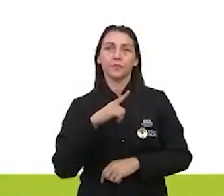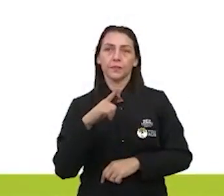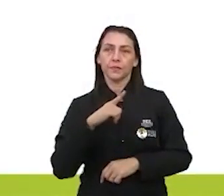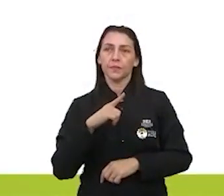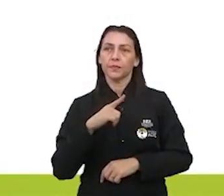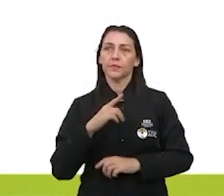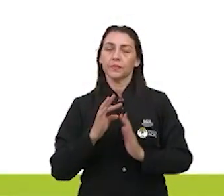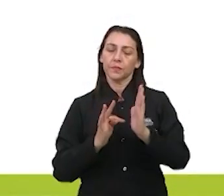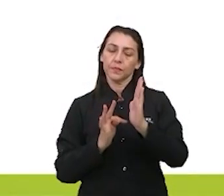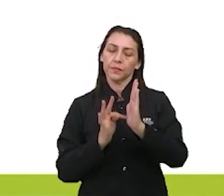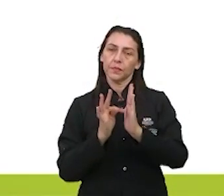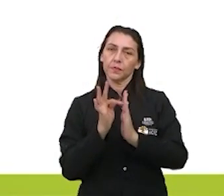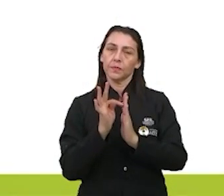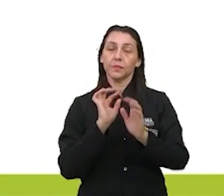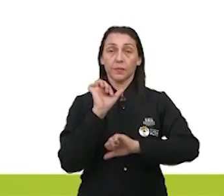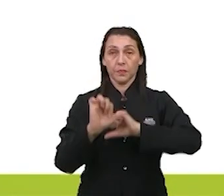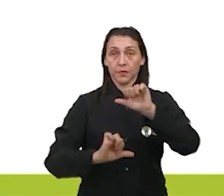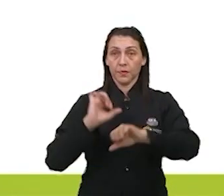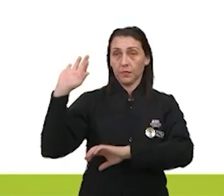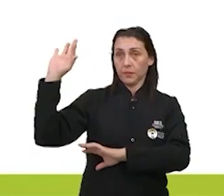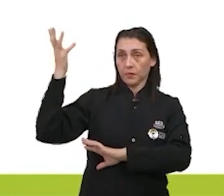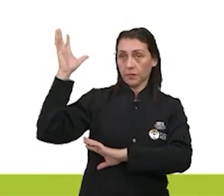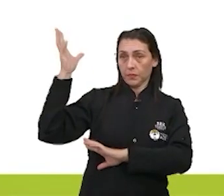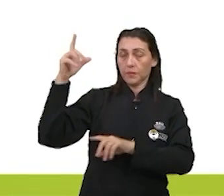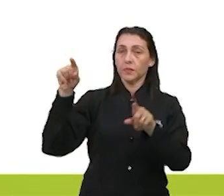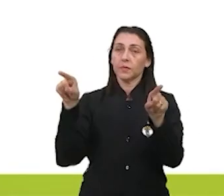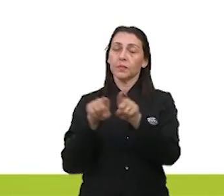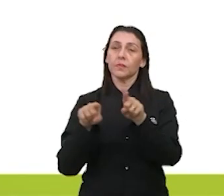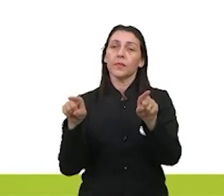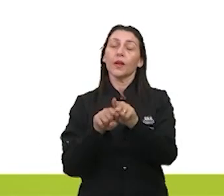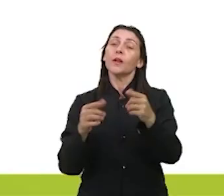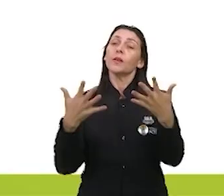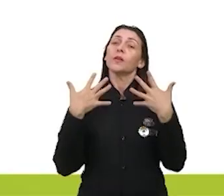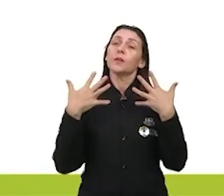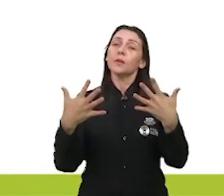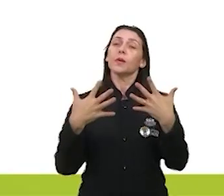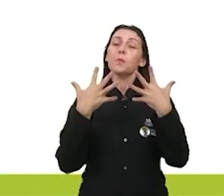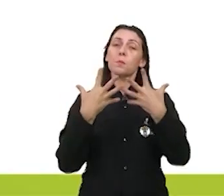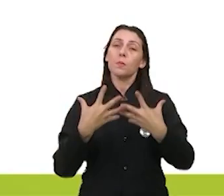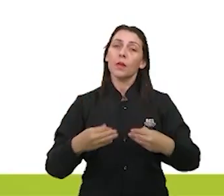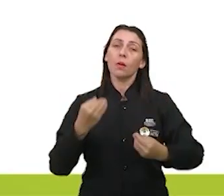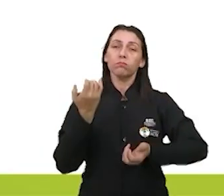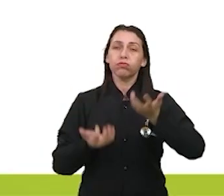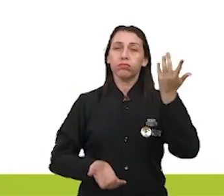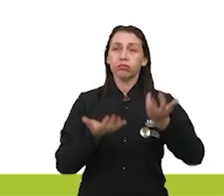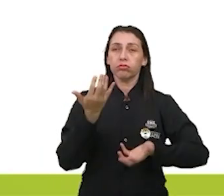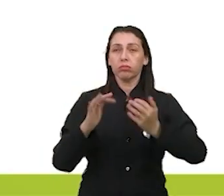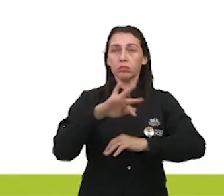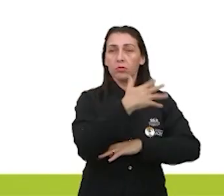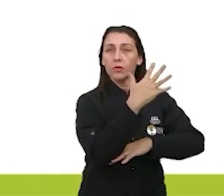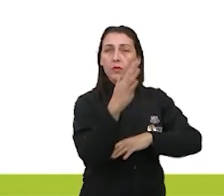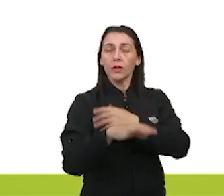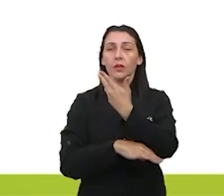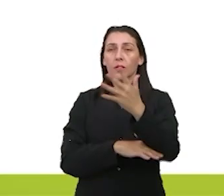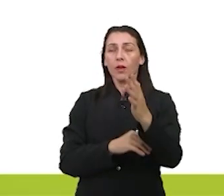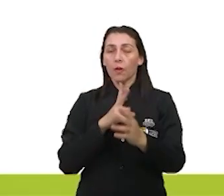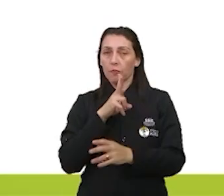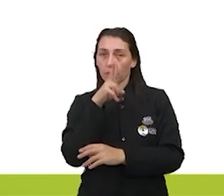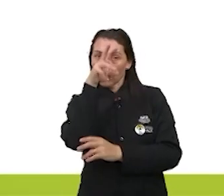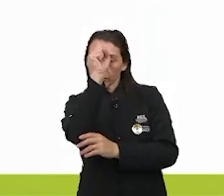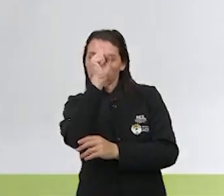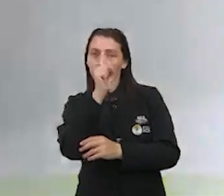de temperaturas, as mudanças climáticas têm causado ondas de calor, secas e incêndios florestais cada vez mais